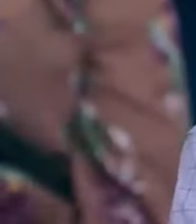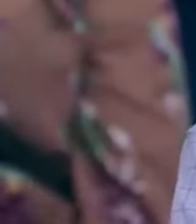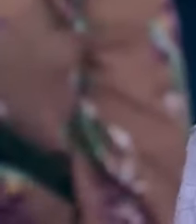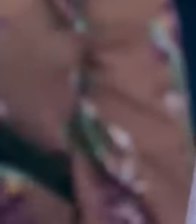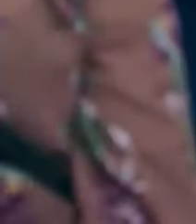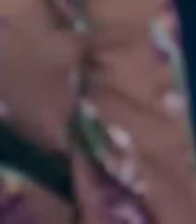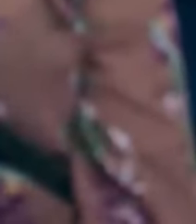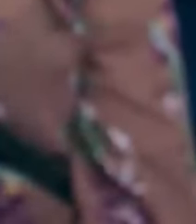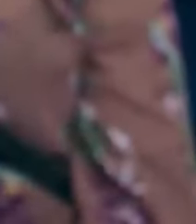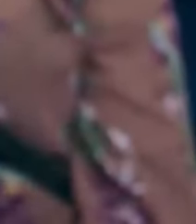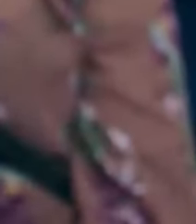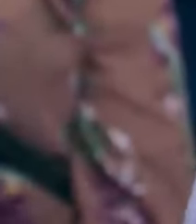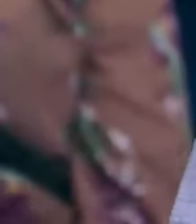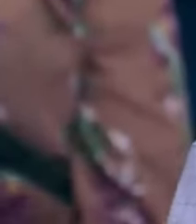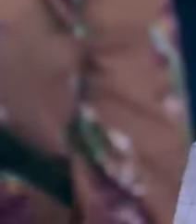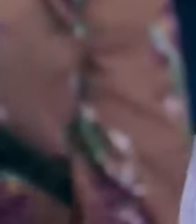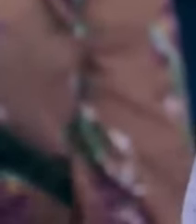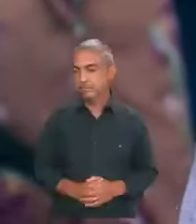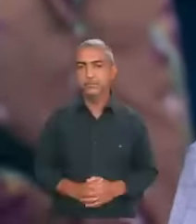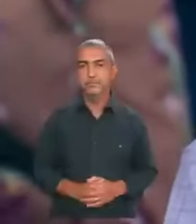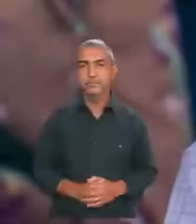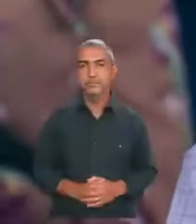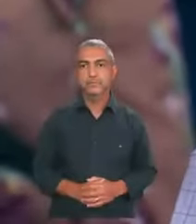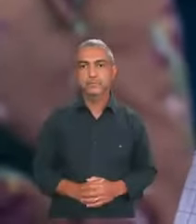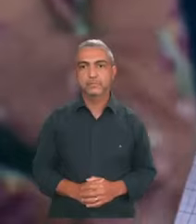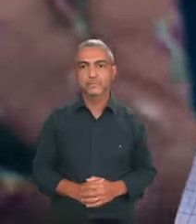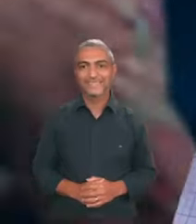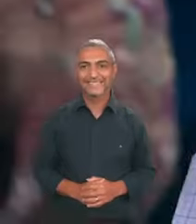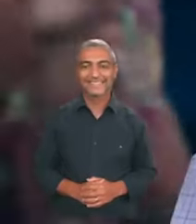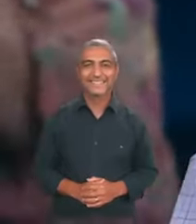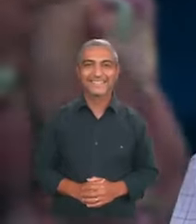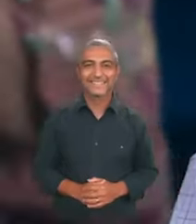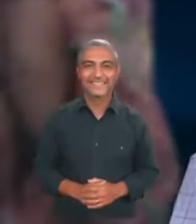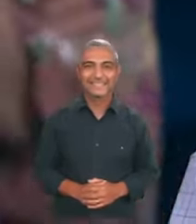noite mas como a gente fala na minha lngua preferida Boa